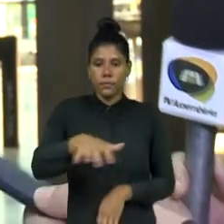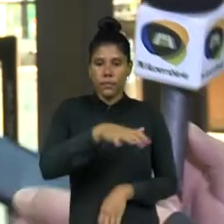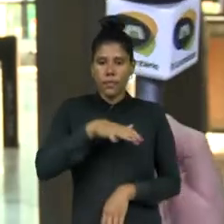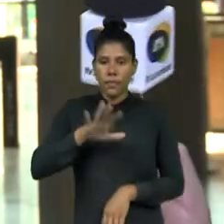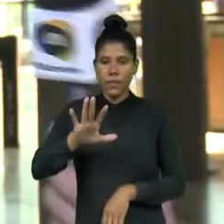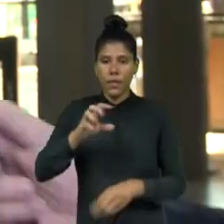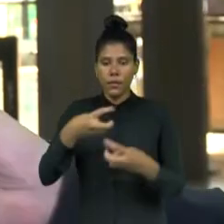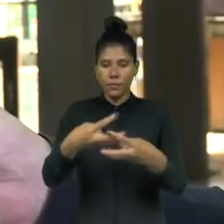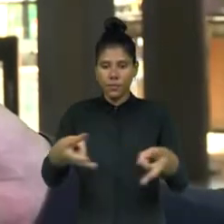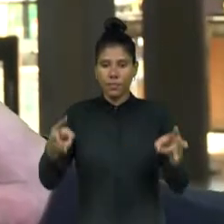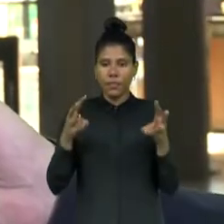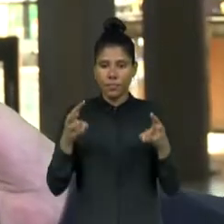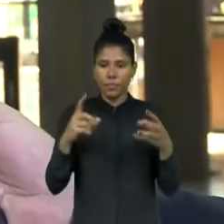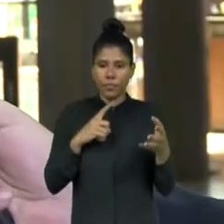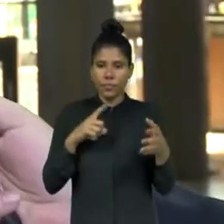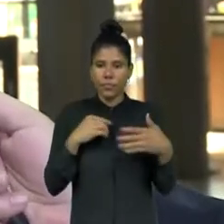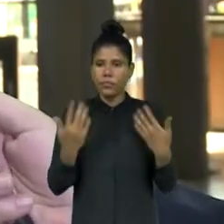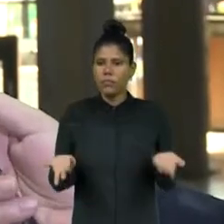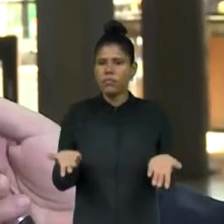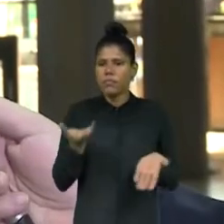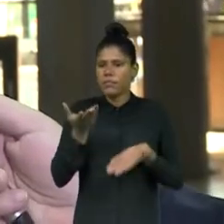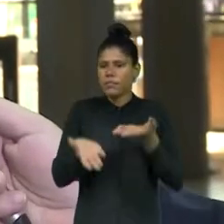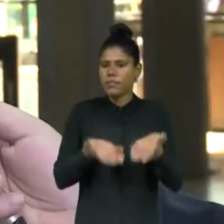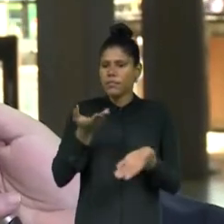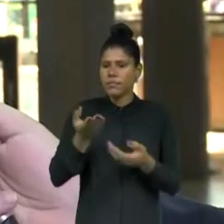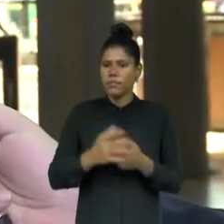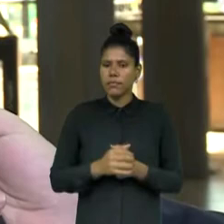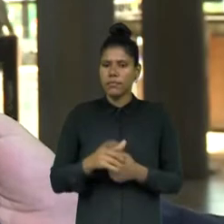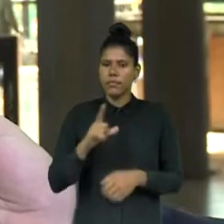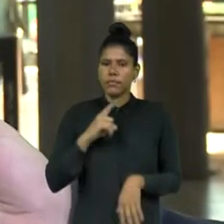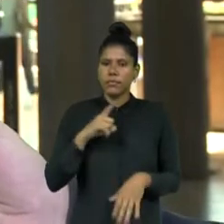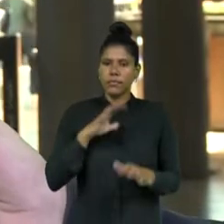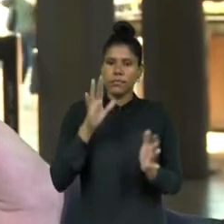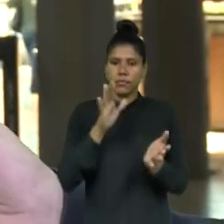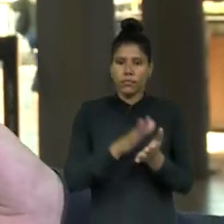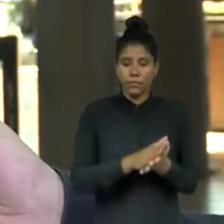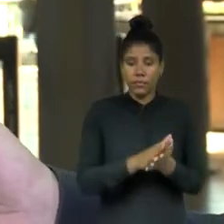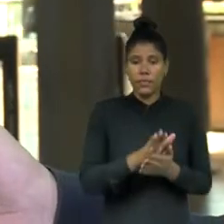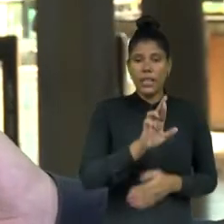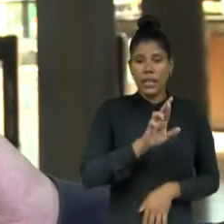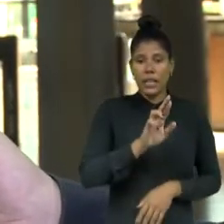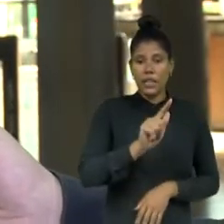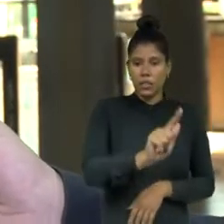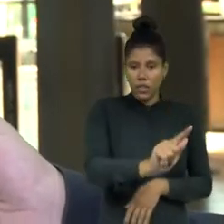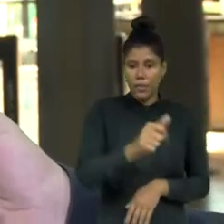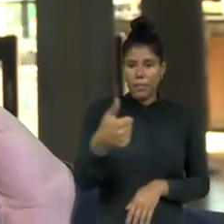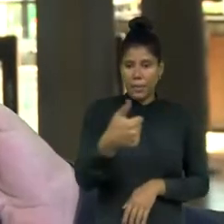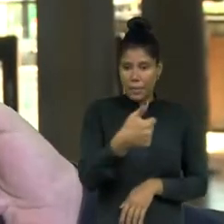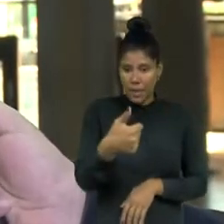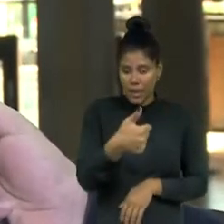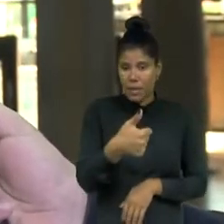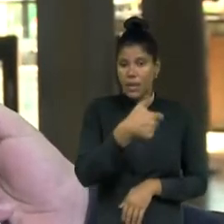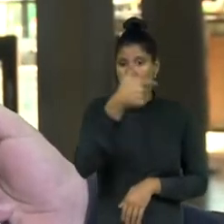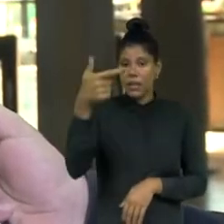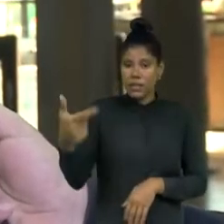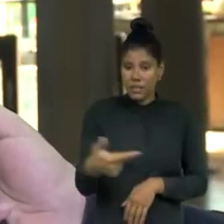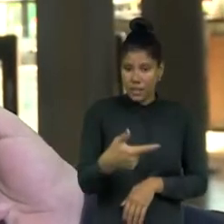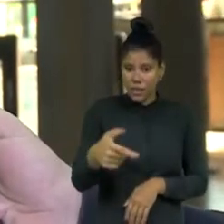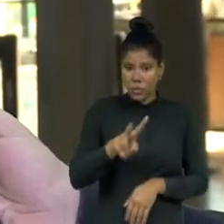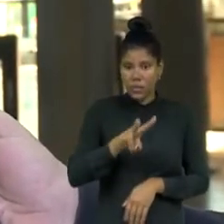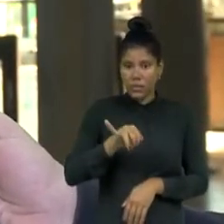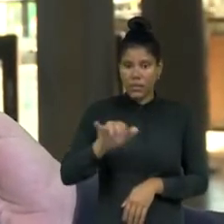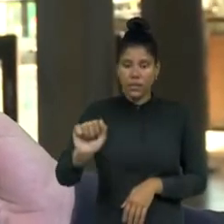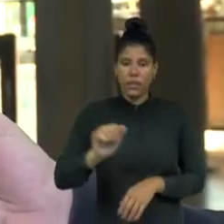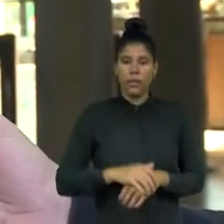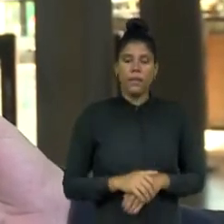leva que tipo de serviço? É ofertada a emissão de RG, primeira e segunda via, que é o nosso serviço mais procurado. Também fazemos a emissão de CPF,